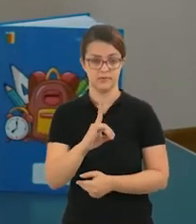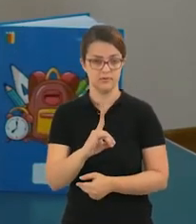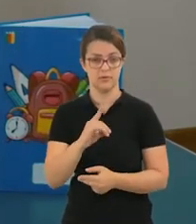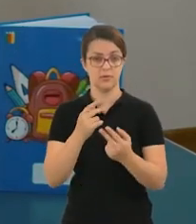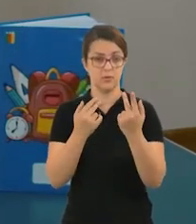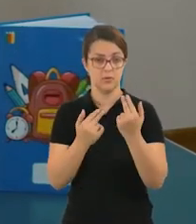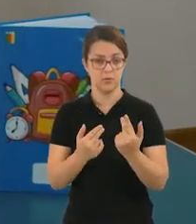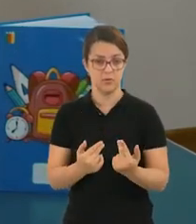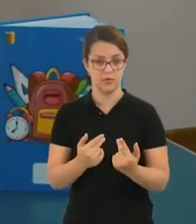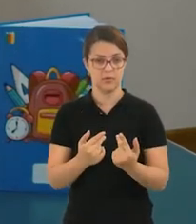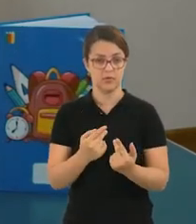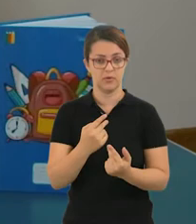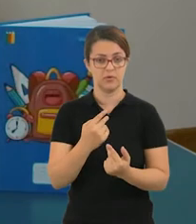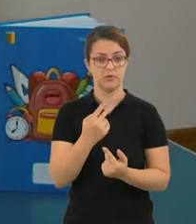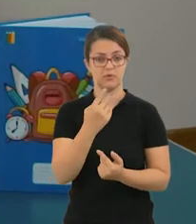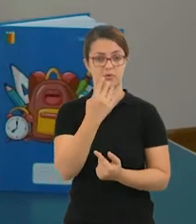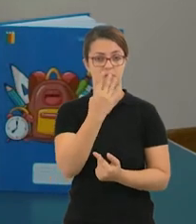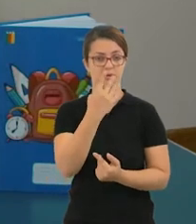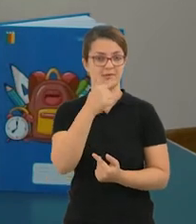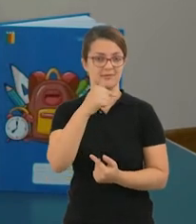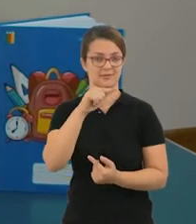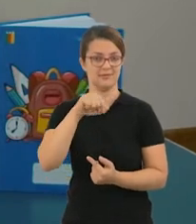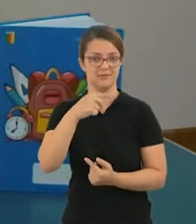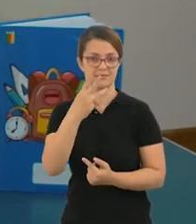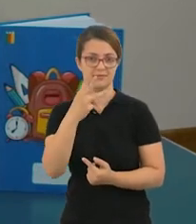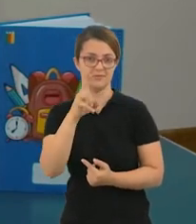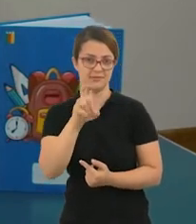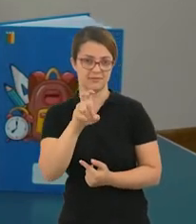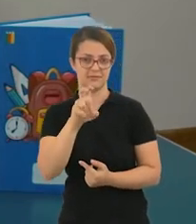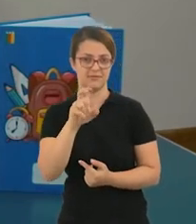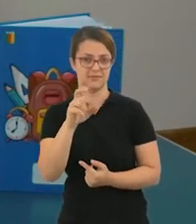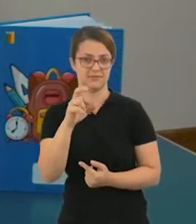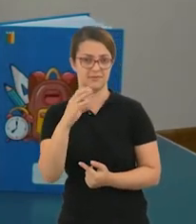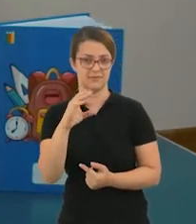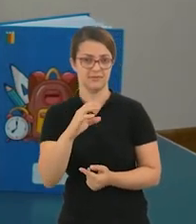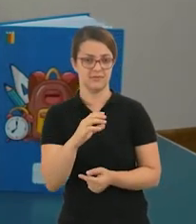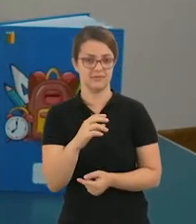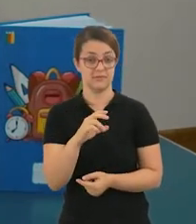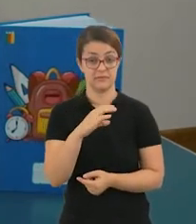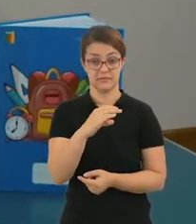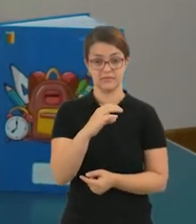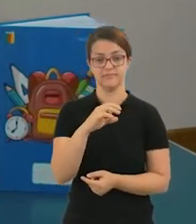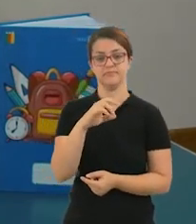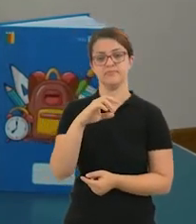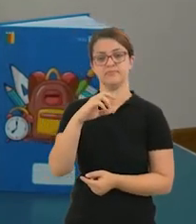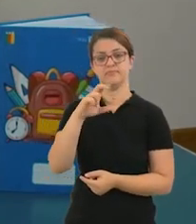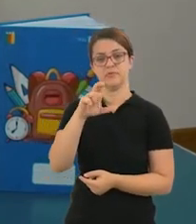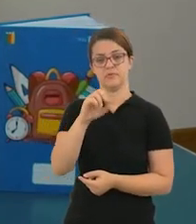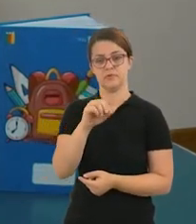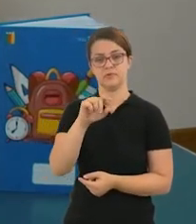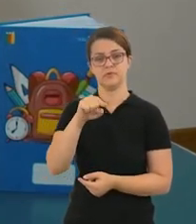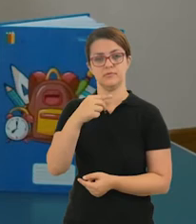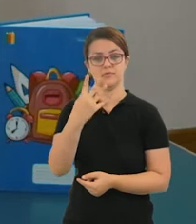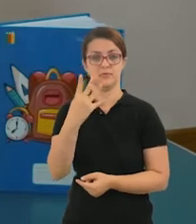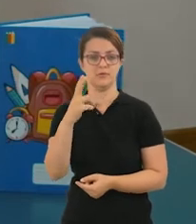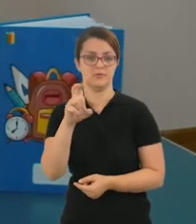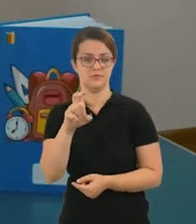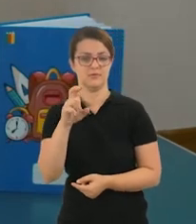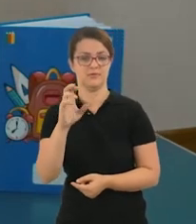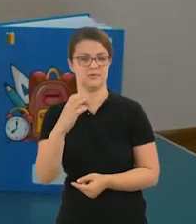B, C e D, onde B, R$ 47,35, C,